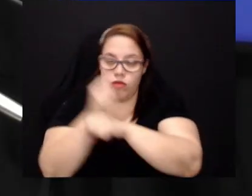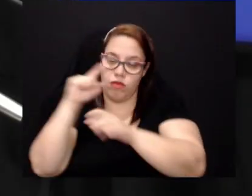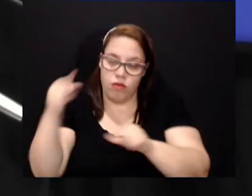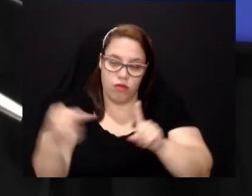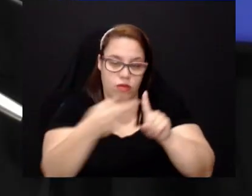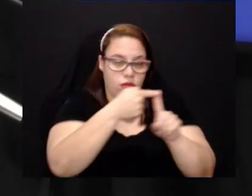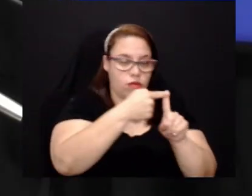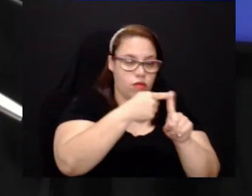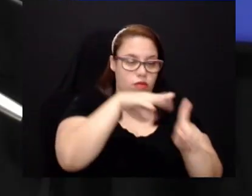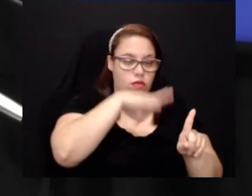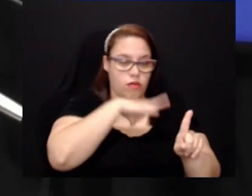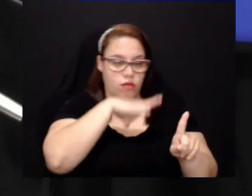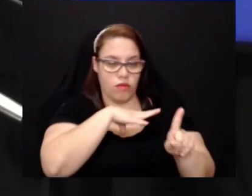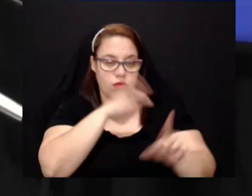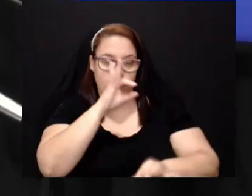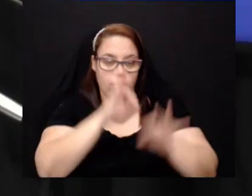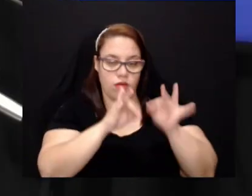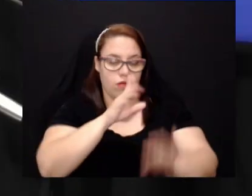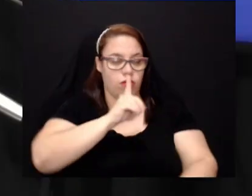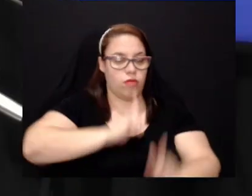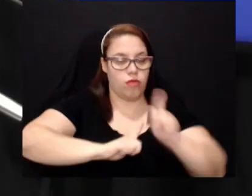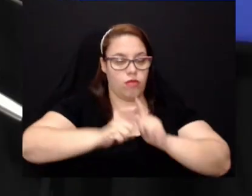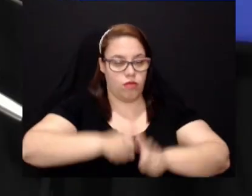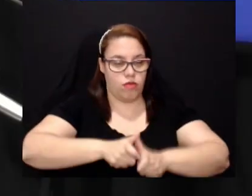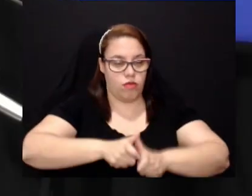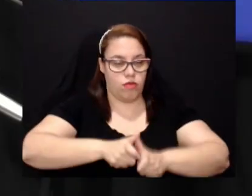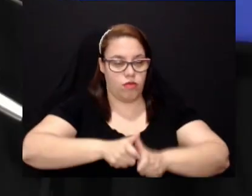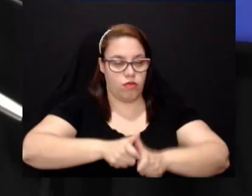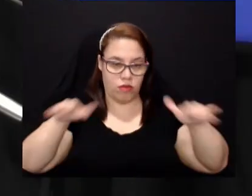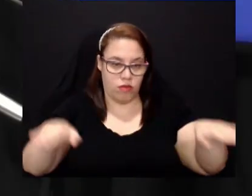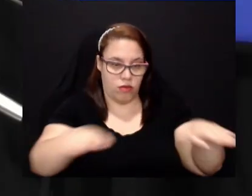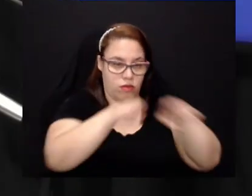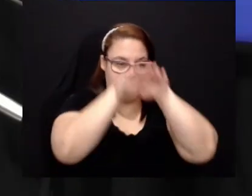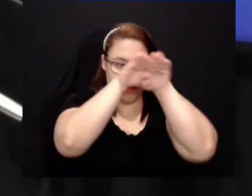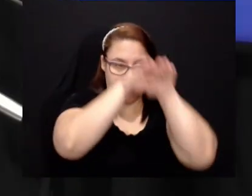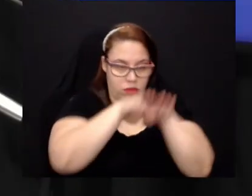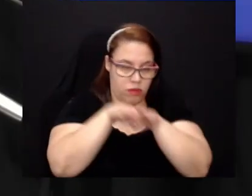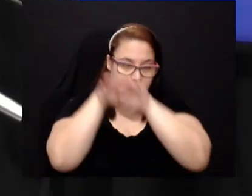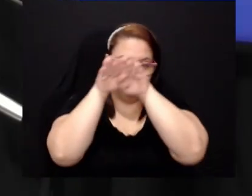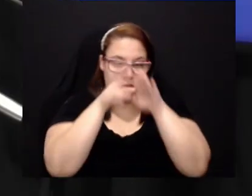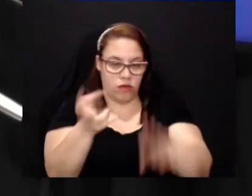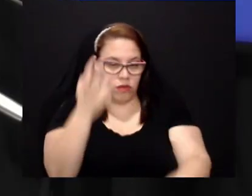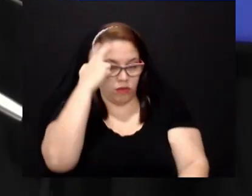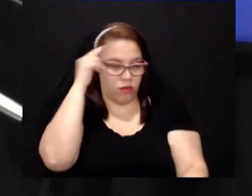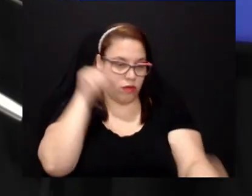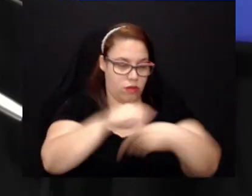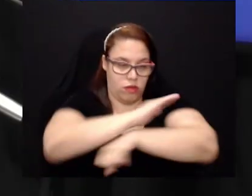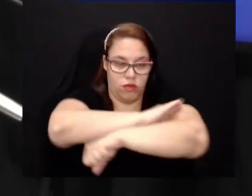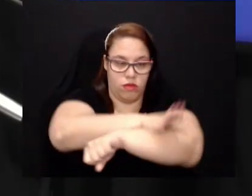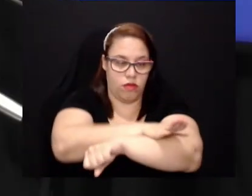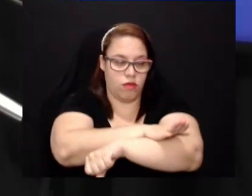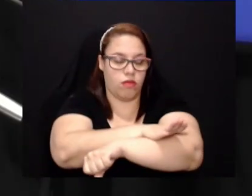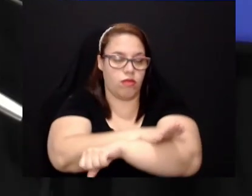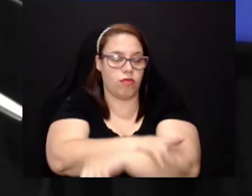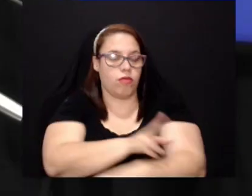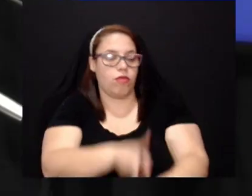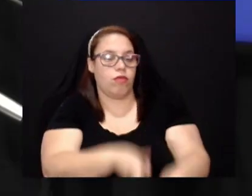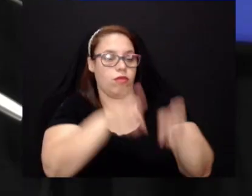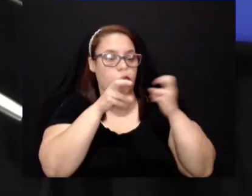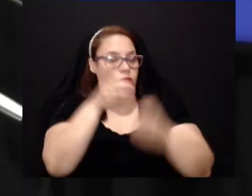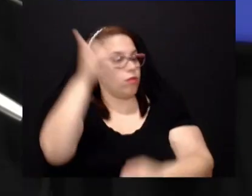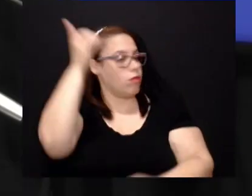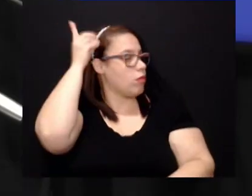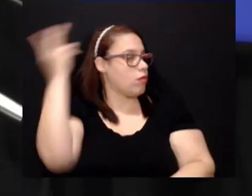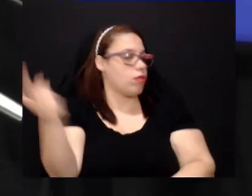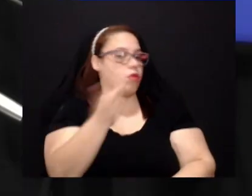com uma gestão mais plural, equitativa e alinhada a uma cultura antirracista, capaz de reconhecer talentos, valorizar saberes e